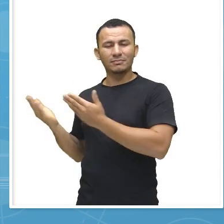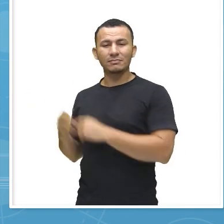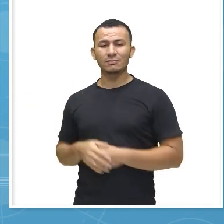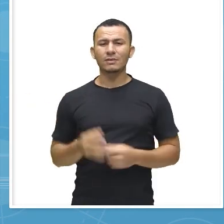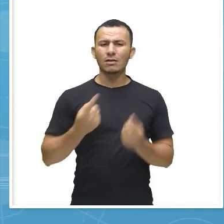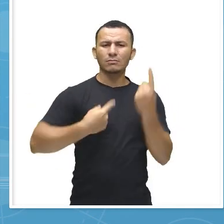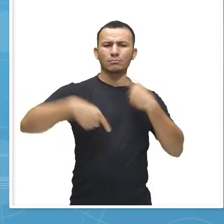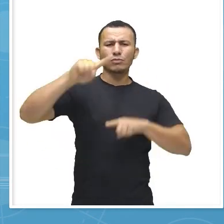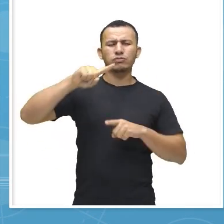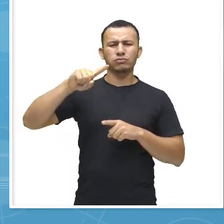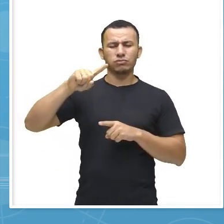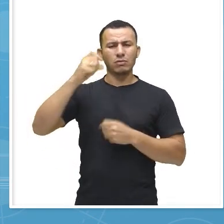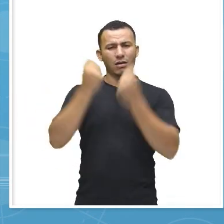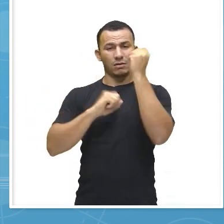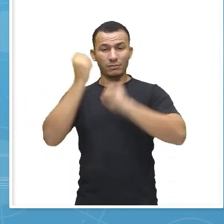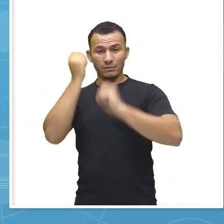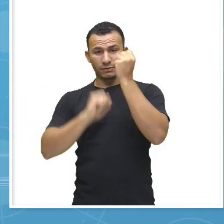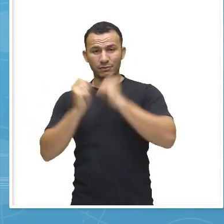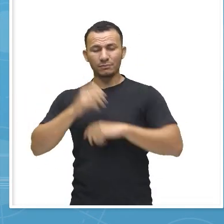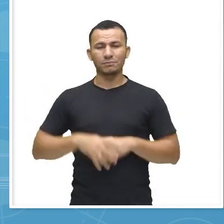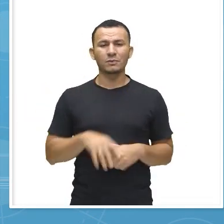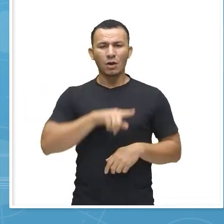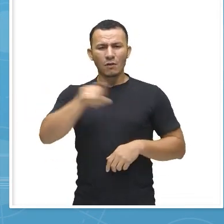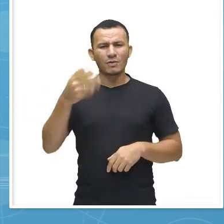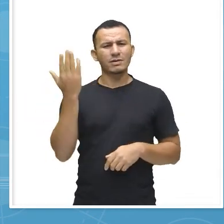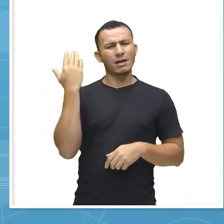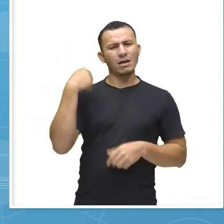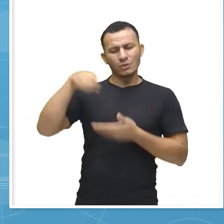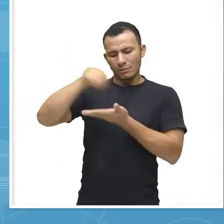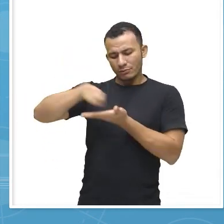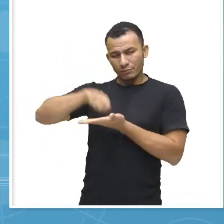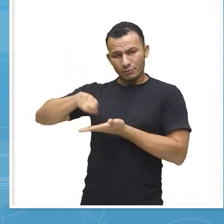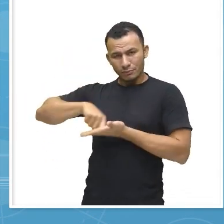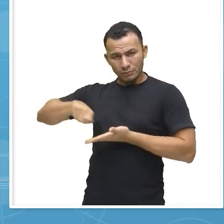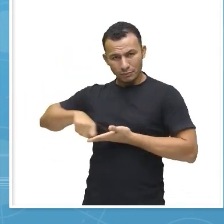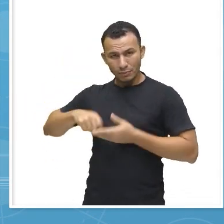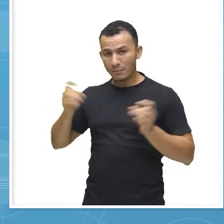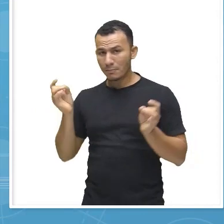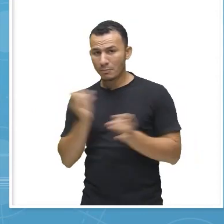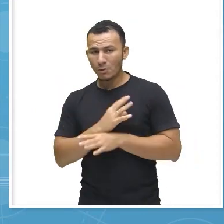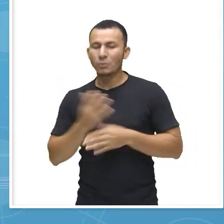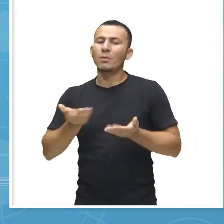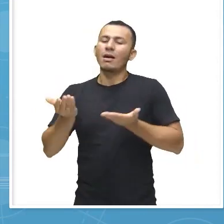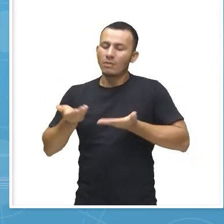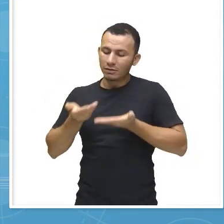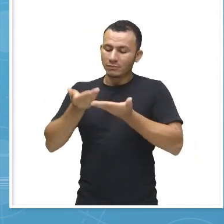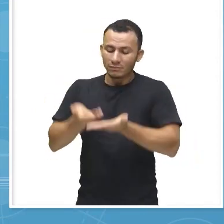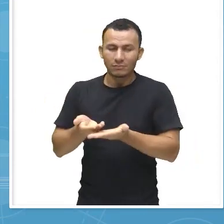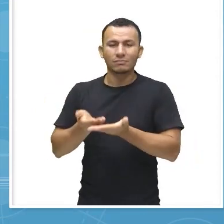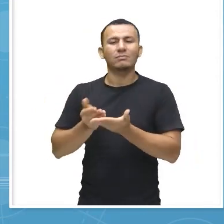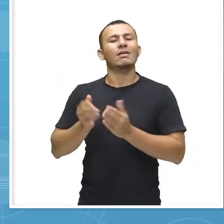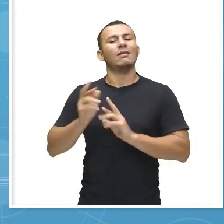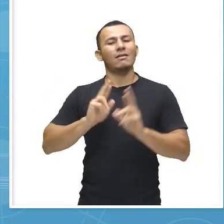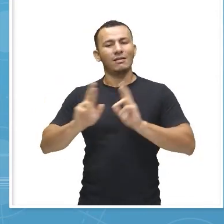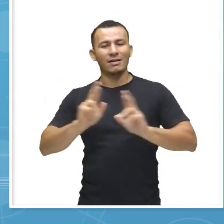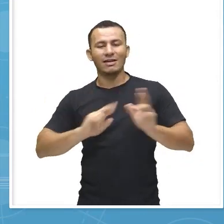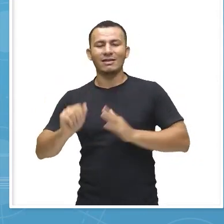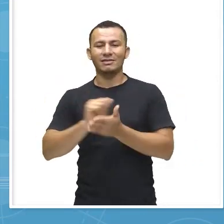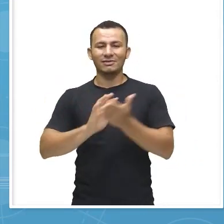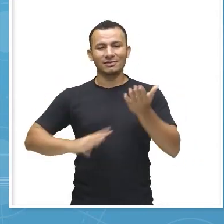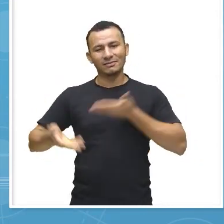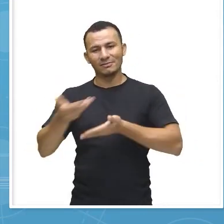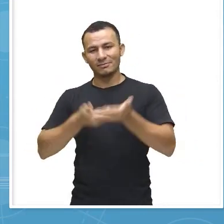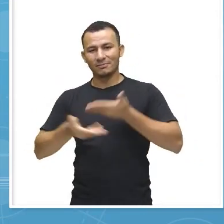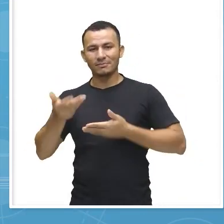Revolução Industrial. Então, para você que fez as suas anotações na última aula, traga aí para agora nós respondermos as nossas